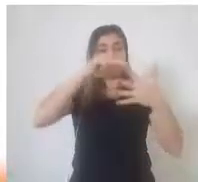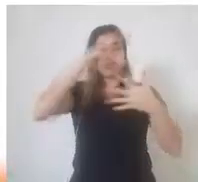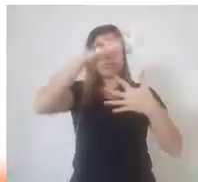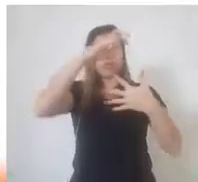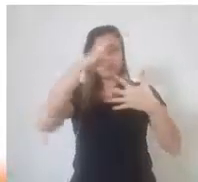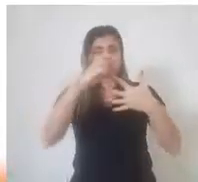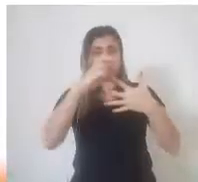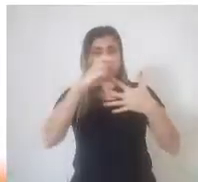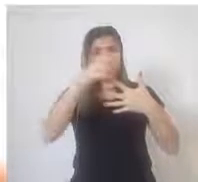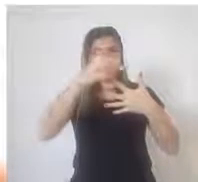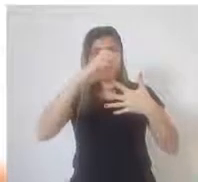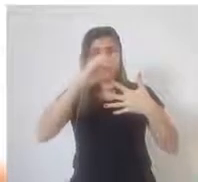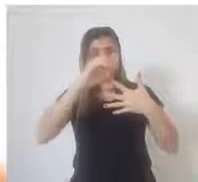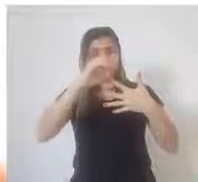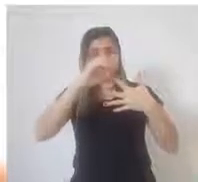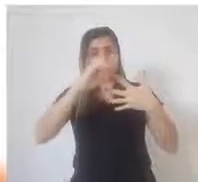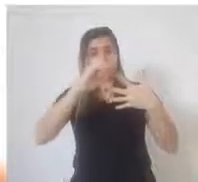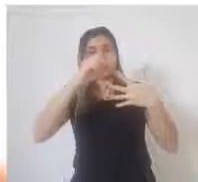organismo.